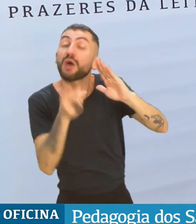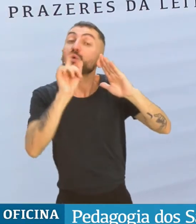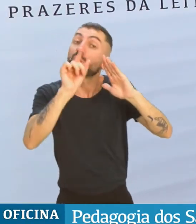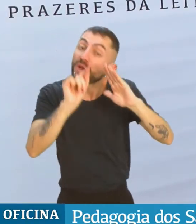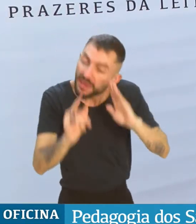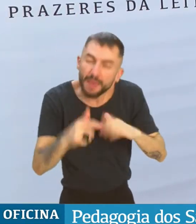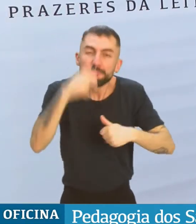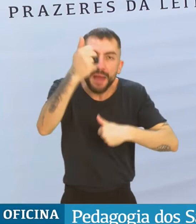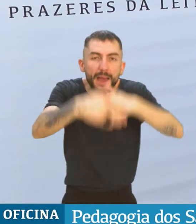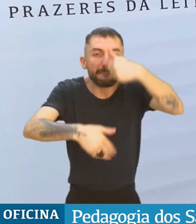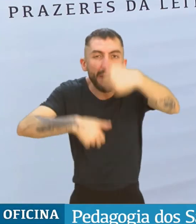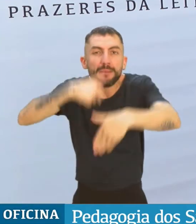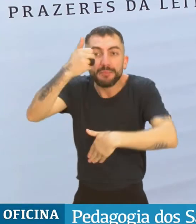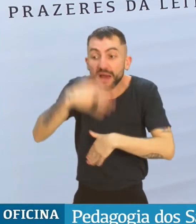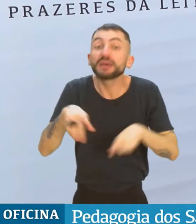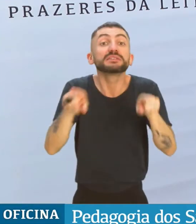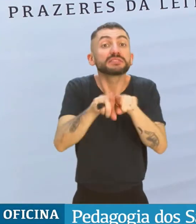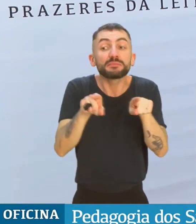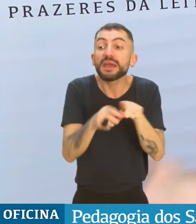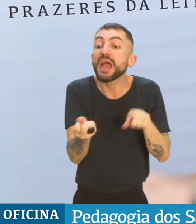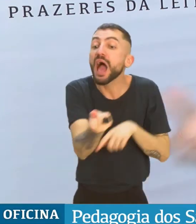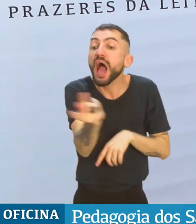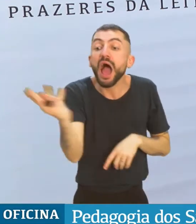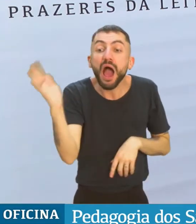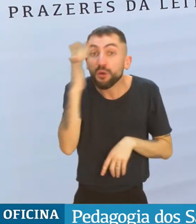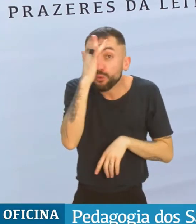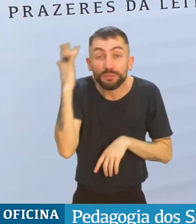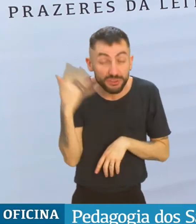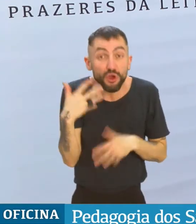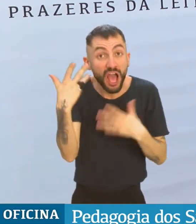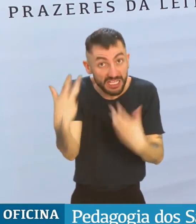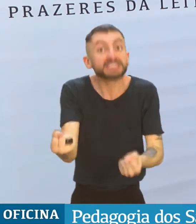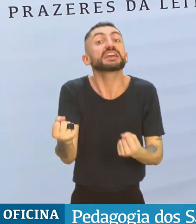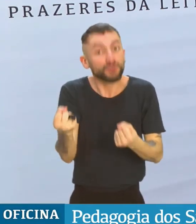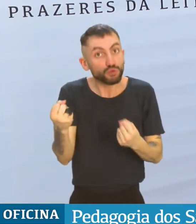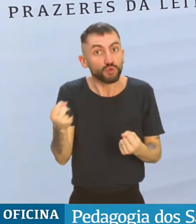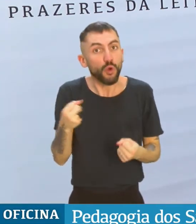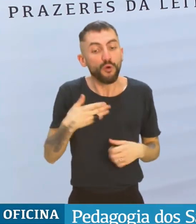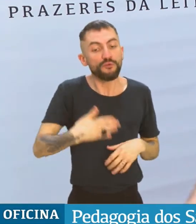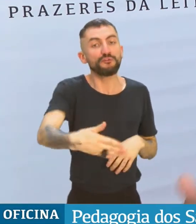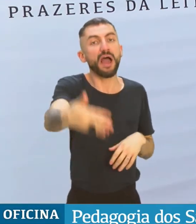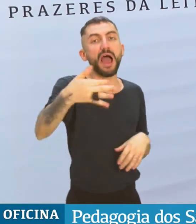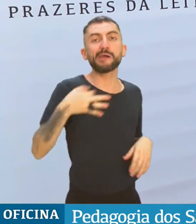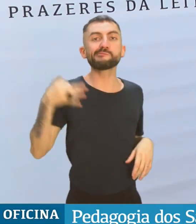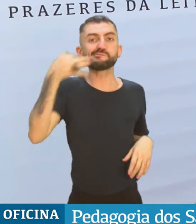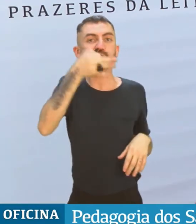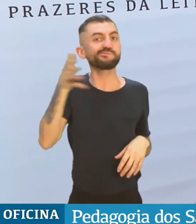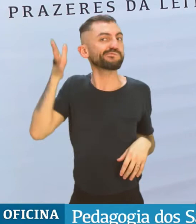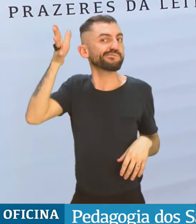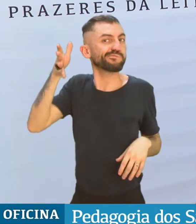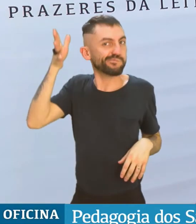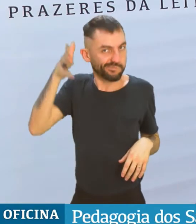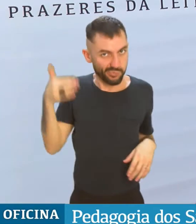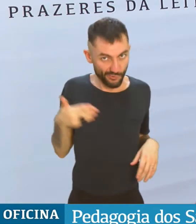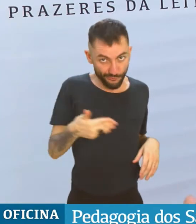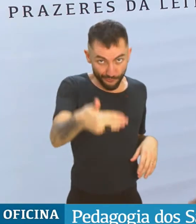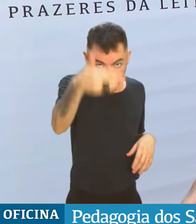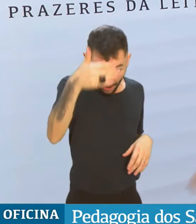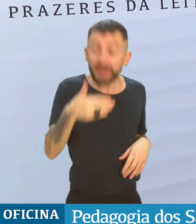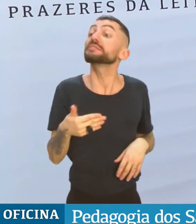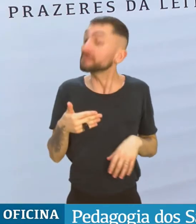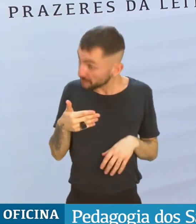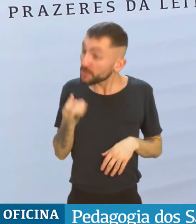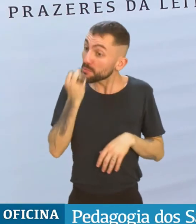convida pessoas que se prontificaram, deram o nome a vir ao palco, aquele espaço que você delimitou para